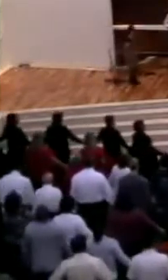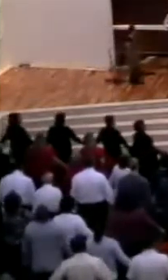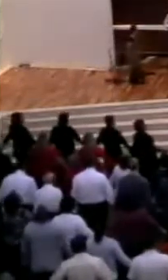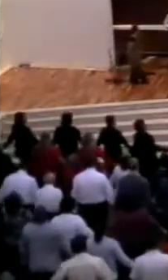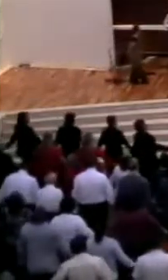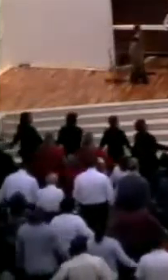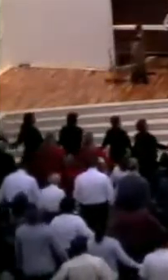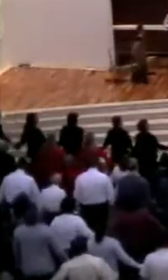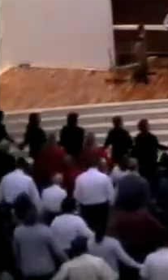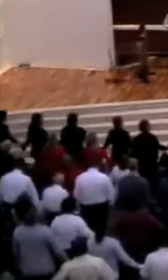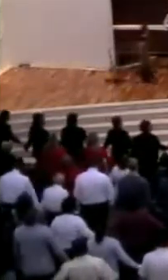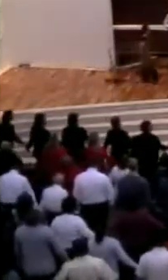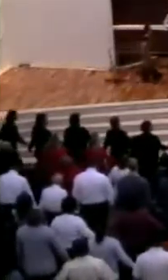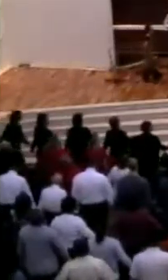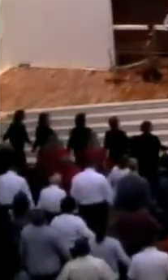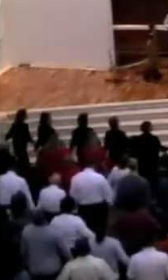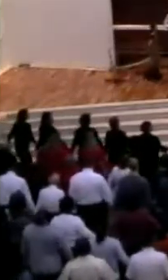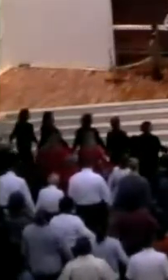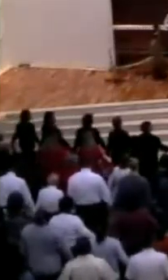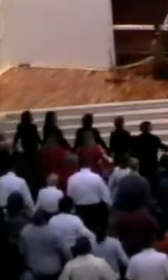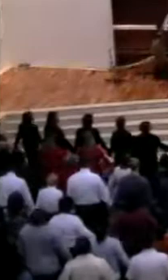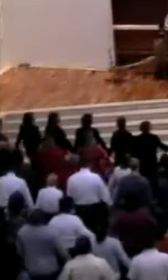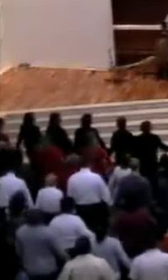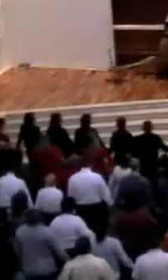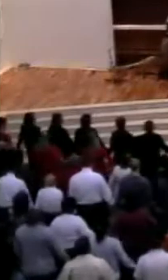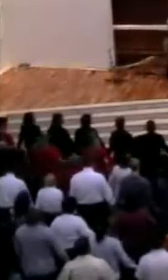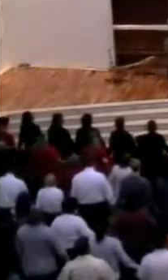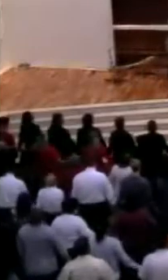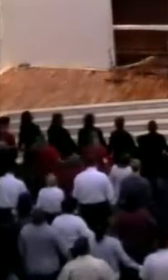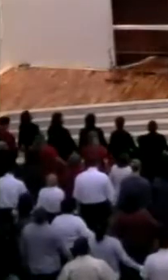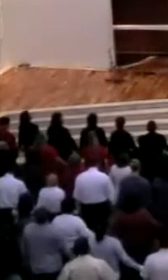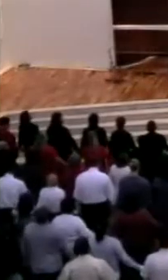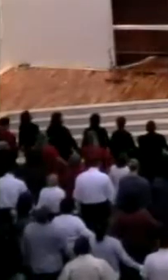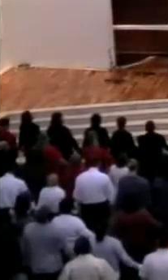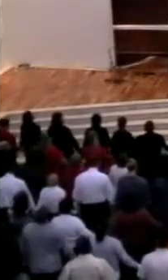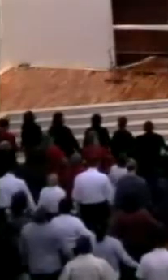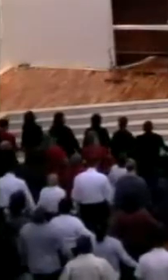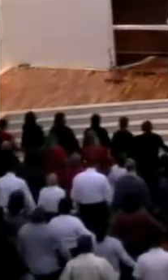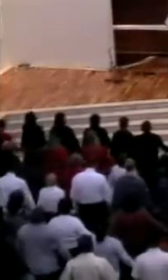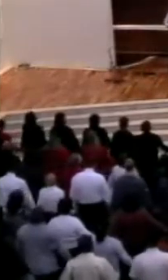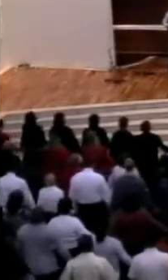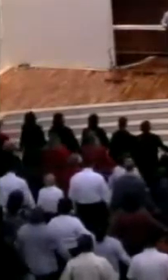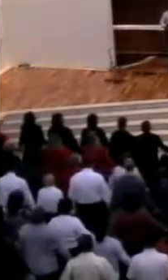Seja qual for o obstáculo que aparentemente é intransponível na sua vida,